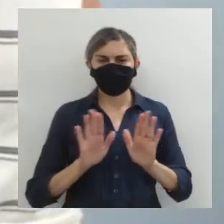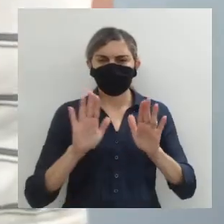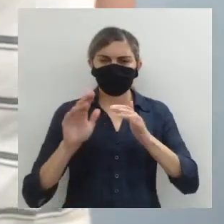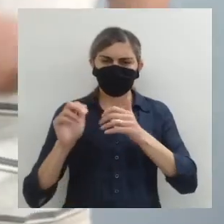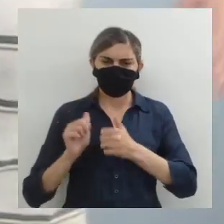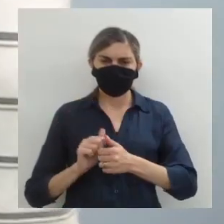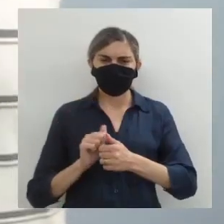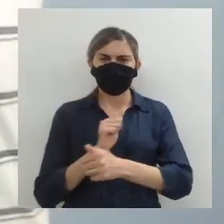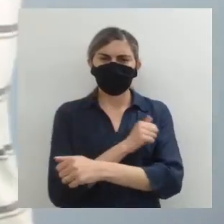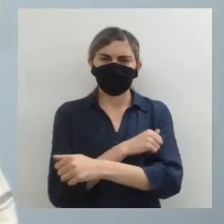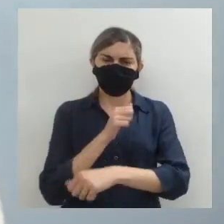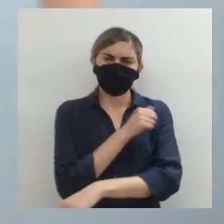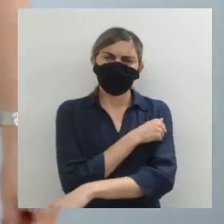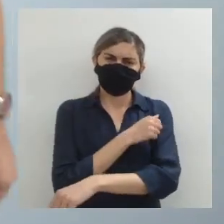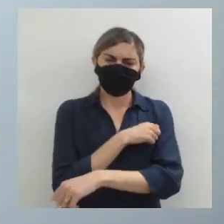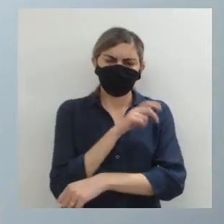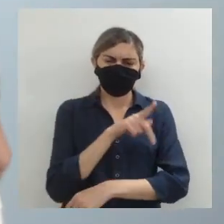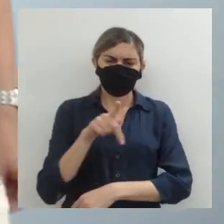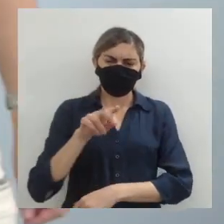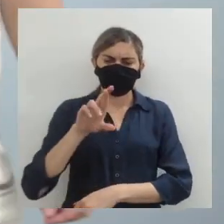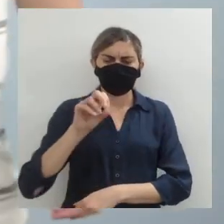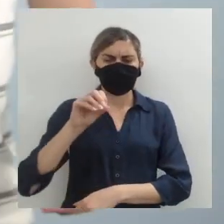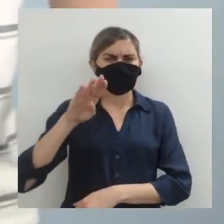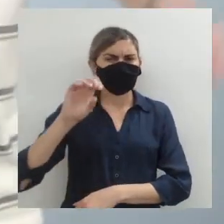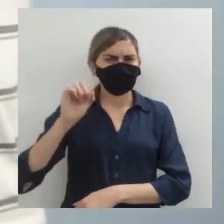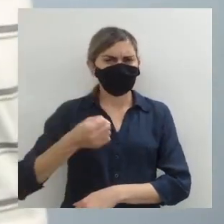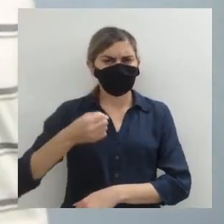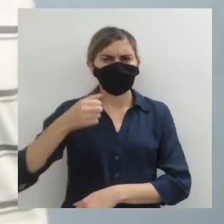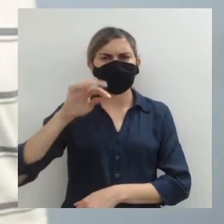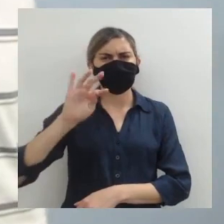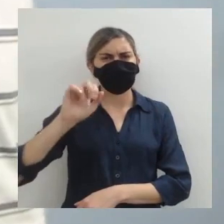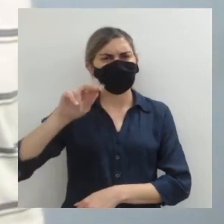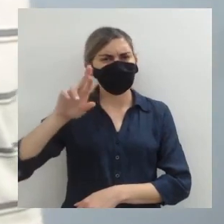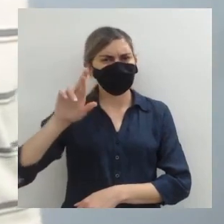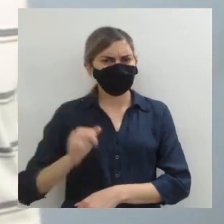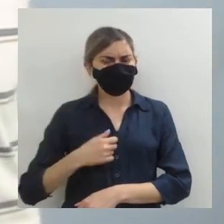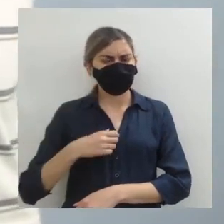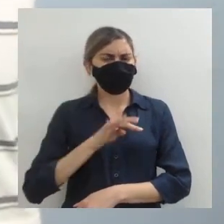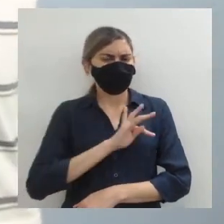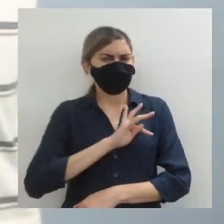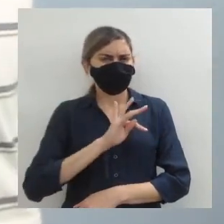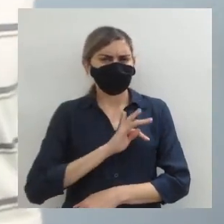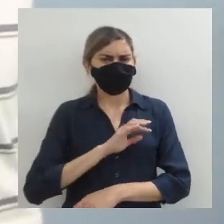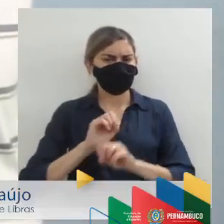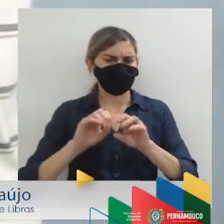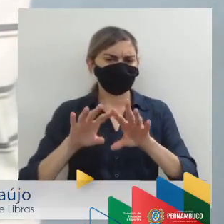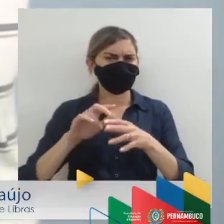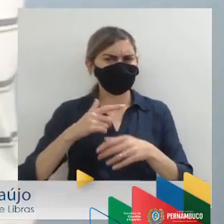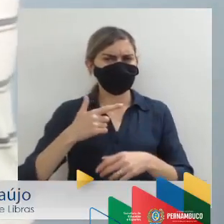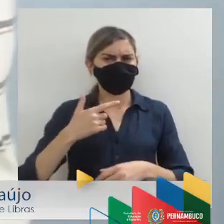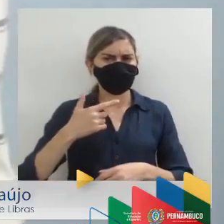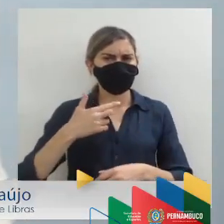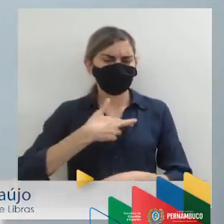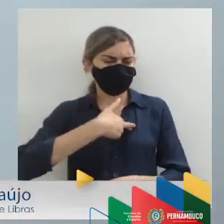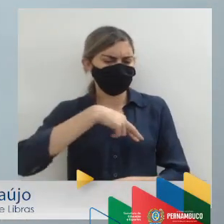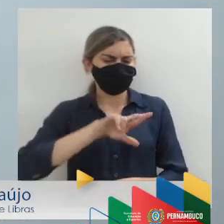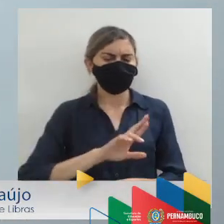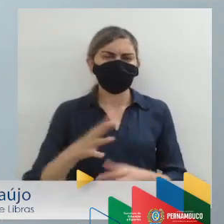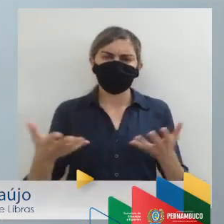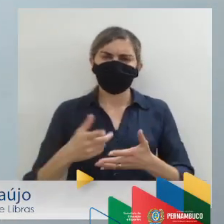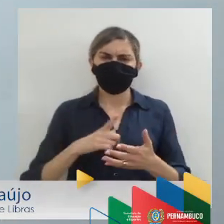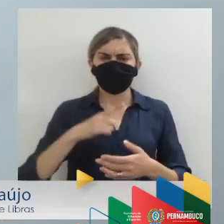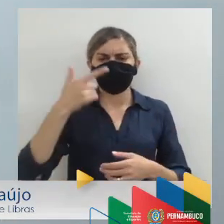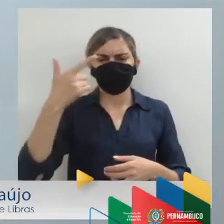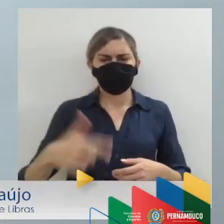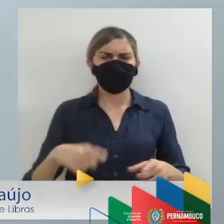Olá, estudantes! Eu sou o professor Robson Anselmo Tavares, professor técnico de ensino religioso. E hoje nós temos